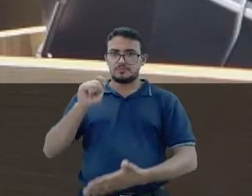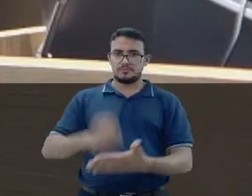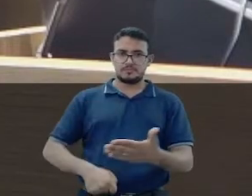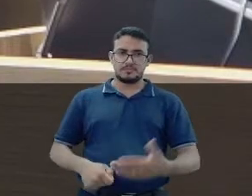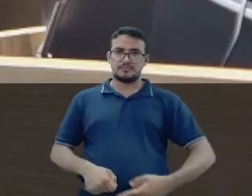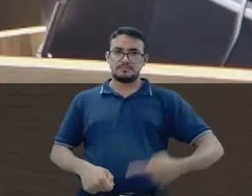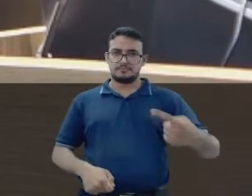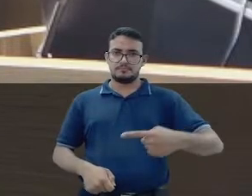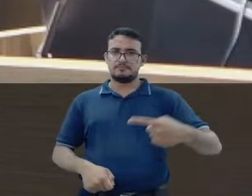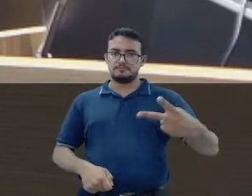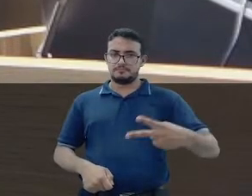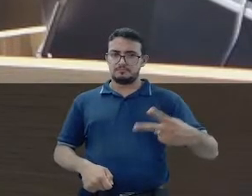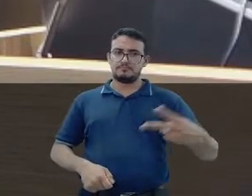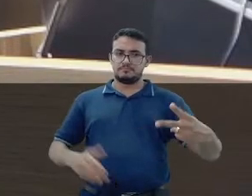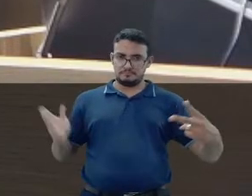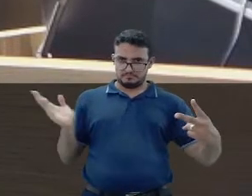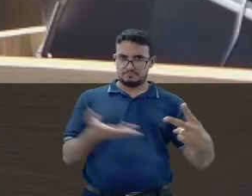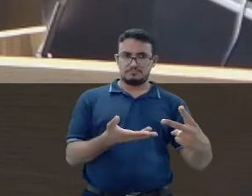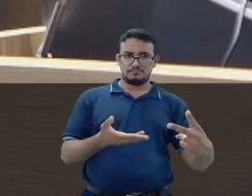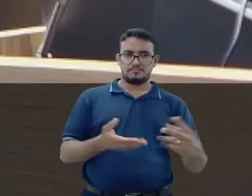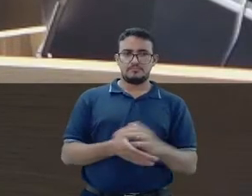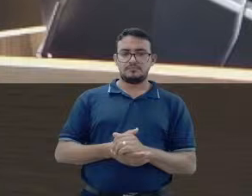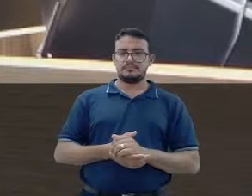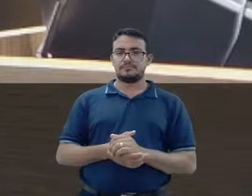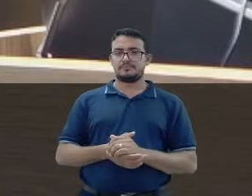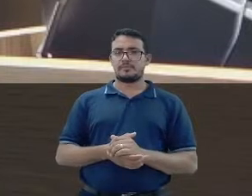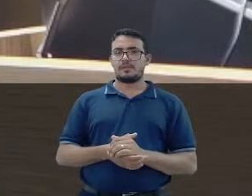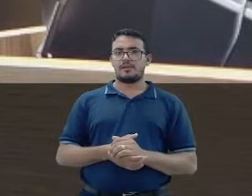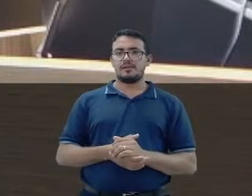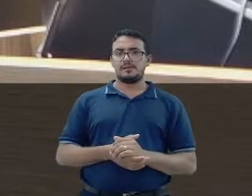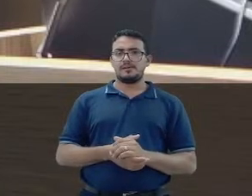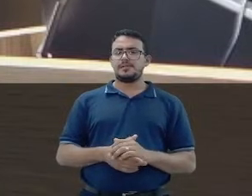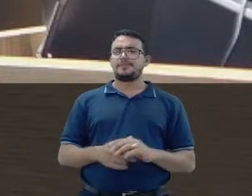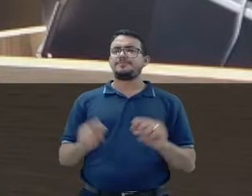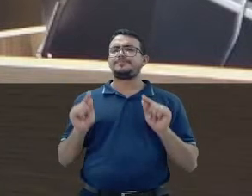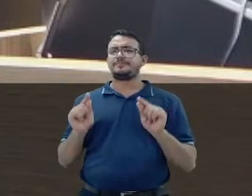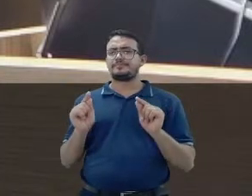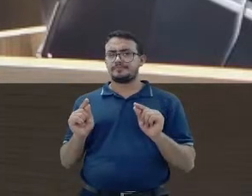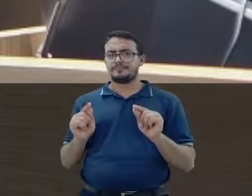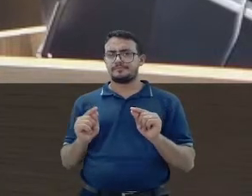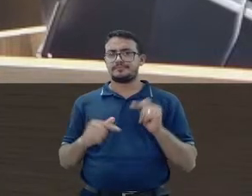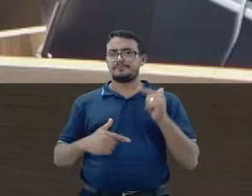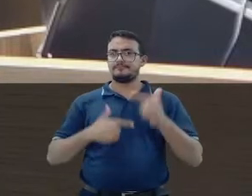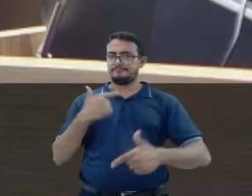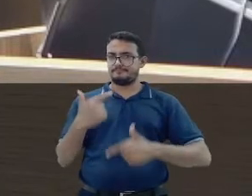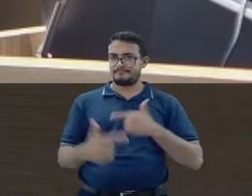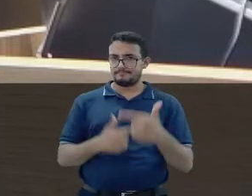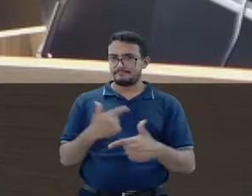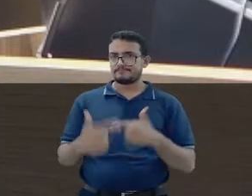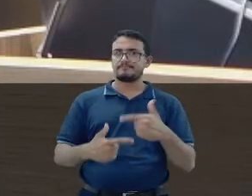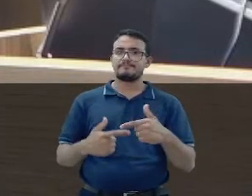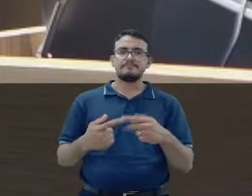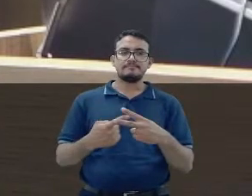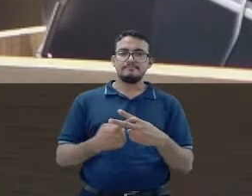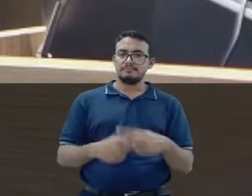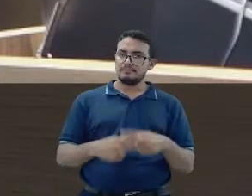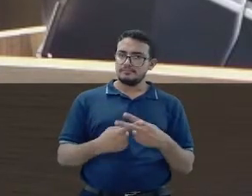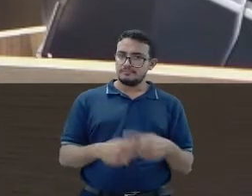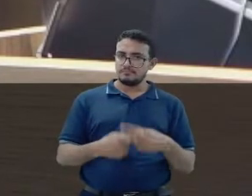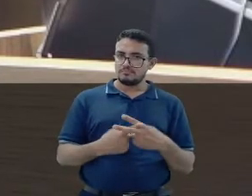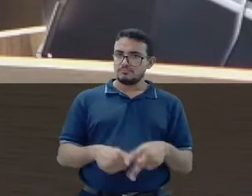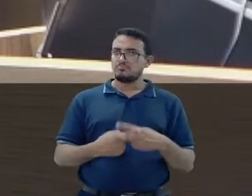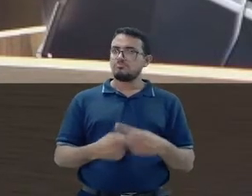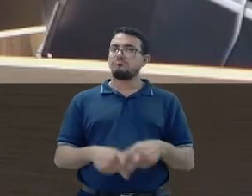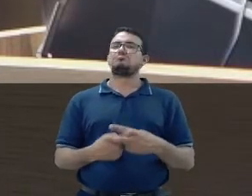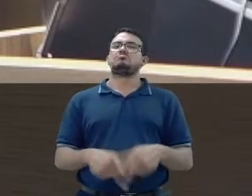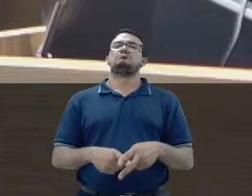segunda reclamadas tinha por objeto a prestação de serviços de manutenção mecânica, caldeiraria e solda, e